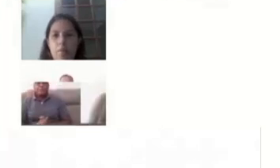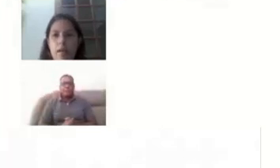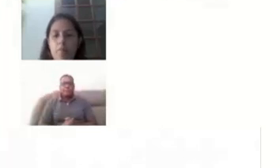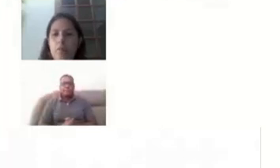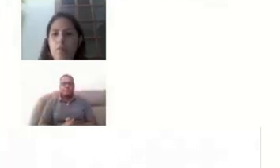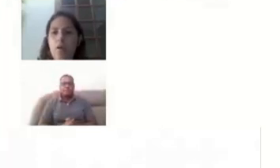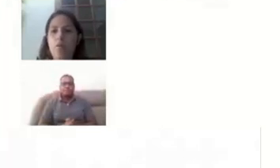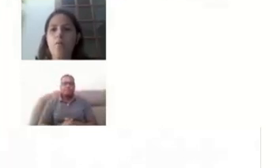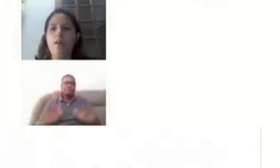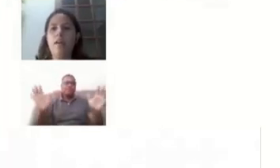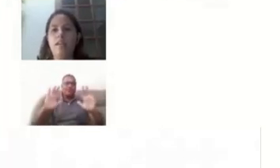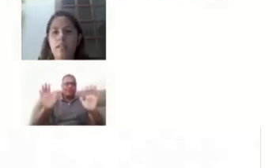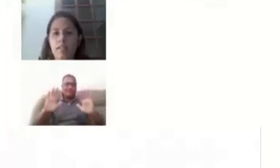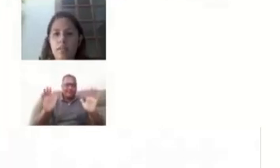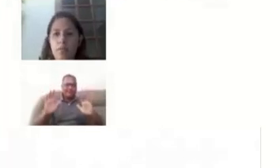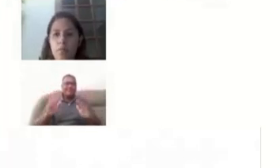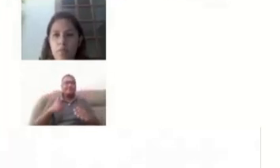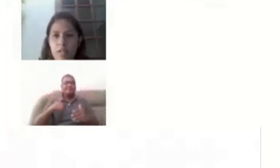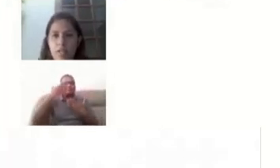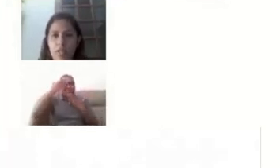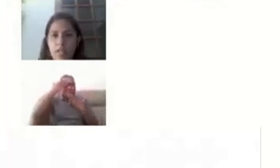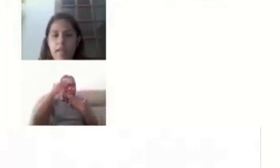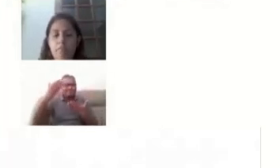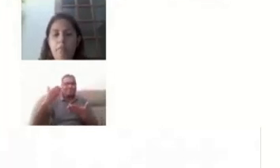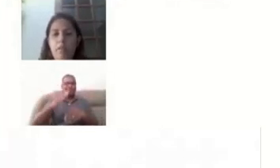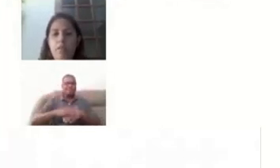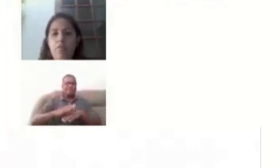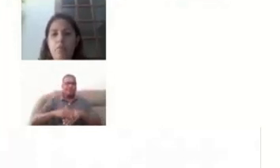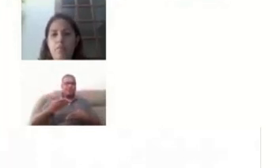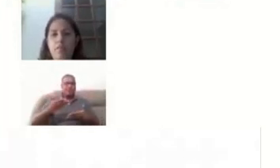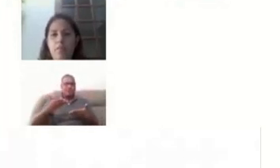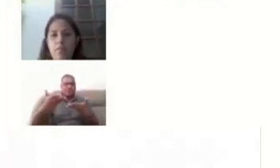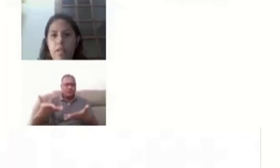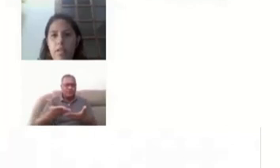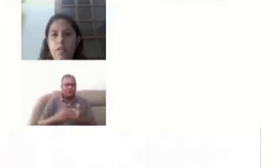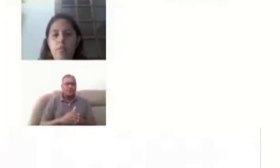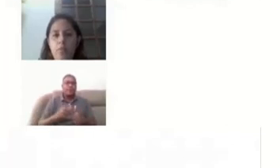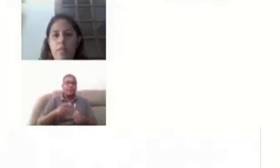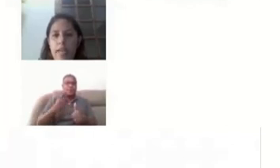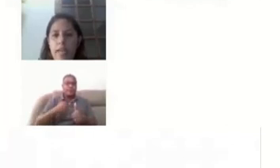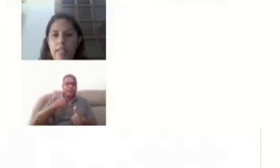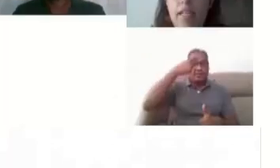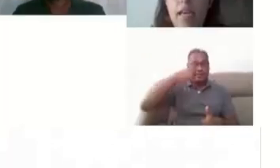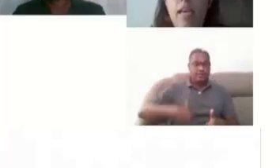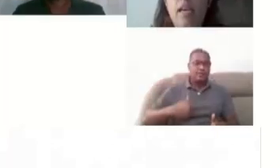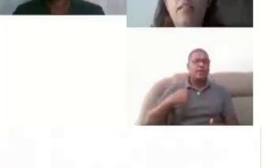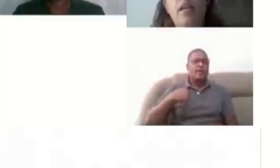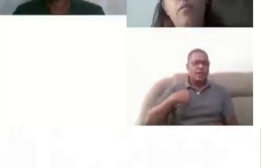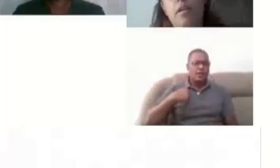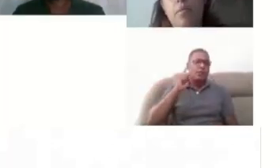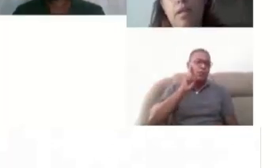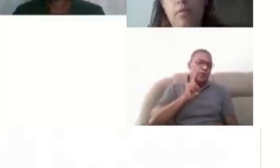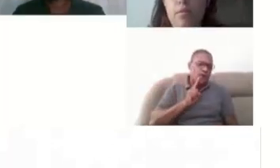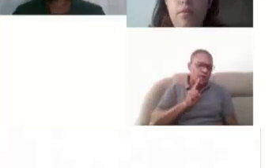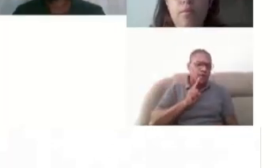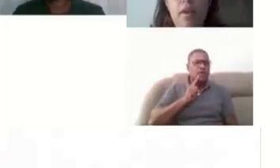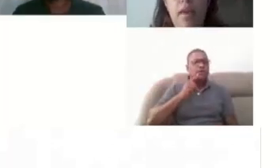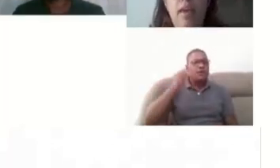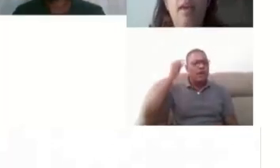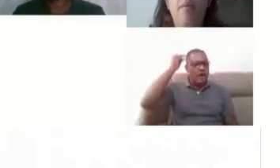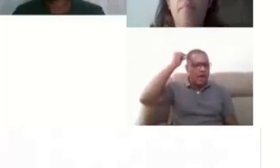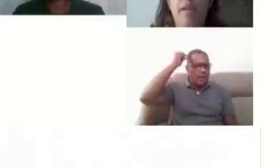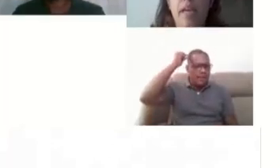Olá, pessoal, agradeço o convite, né? Primeiro vou me descrever, sou morena, né? Tenho cabelos